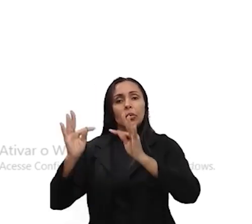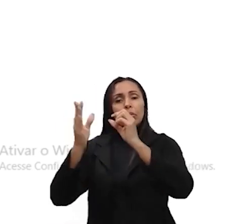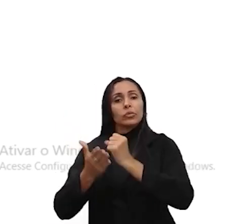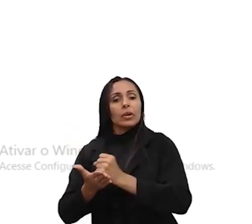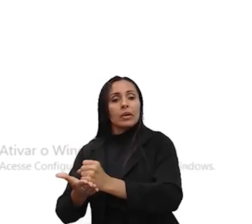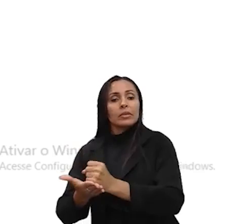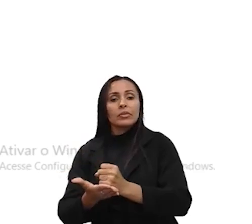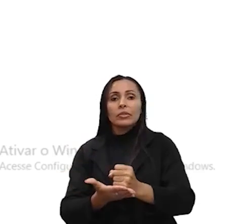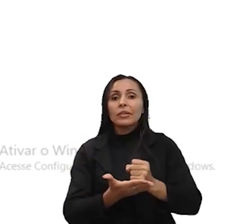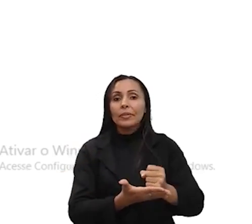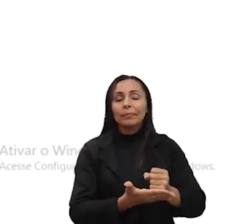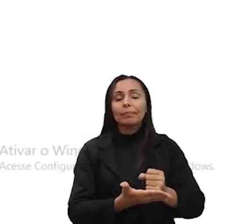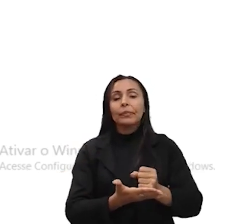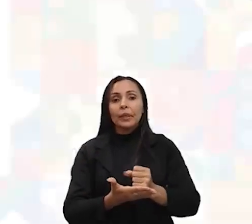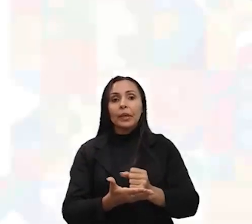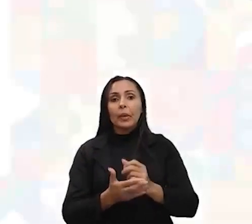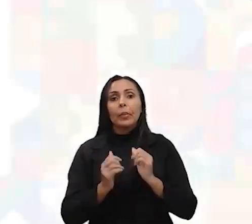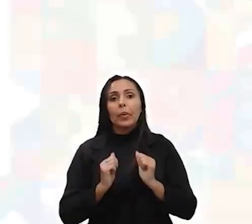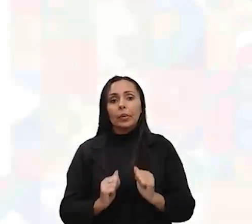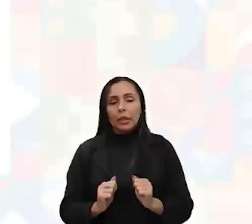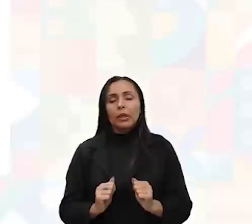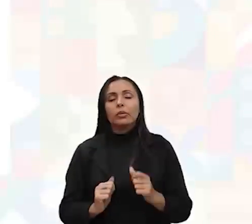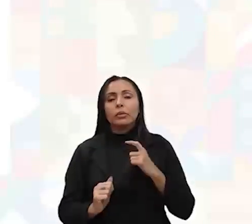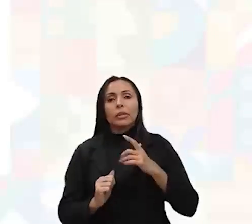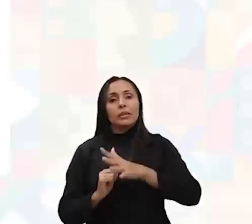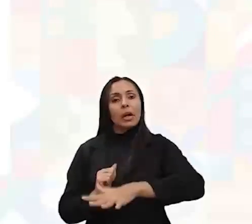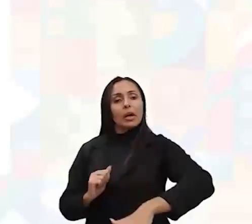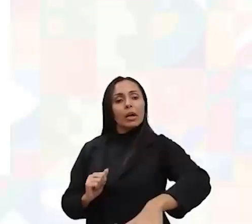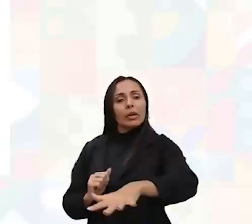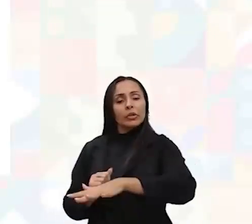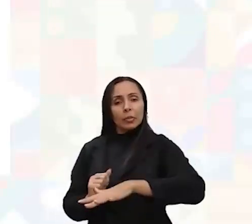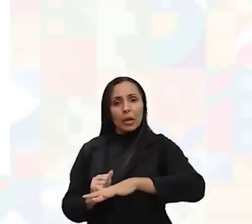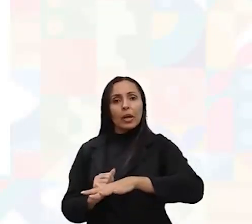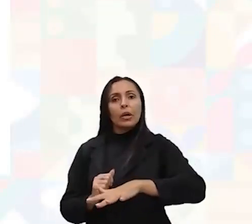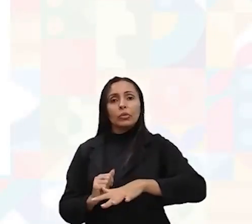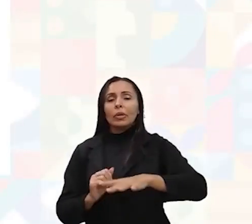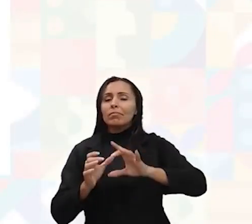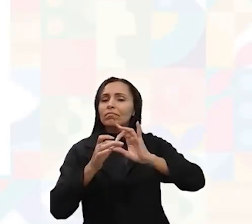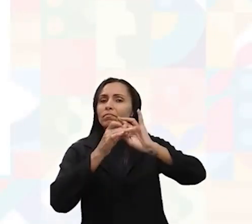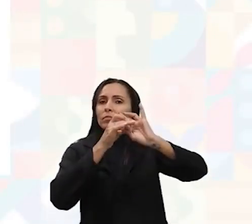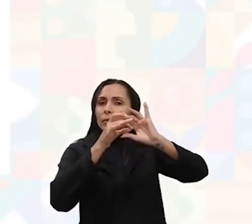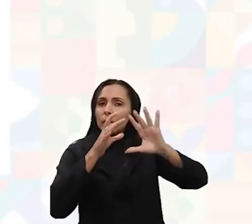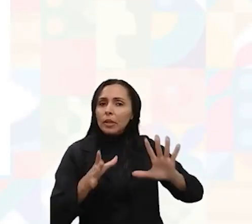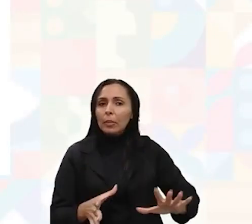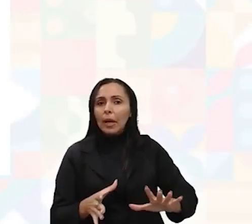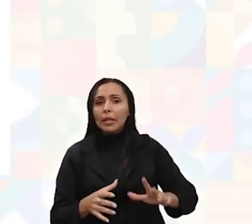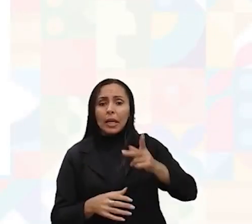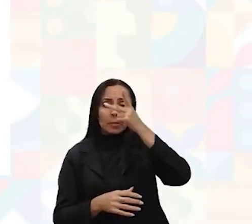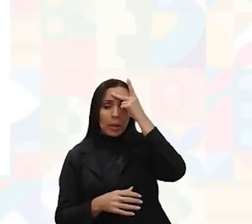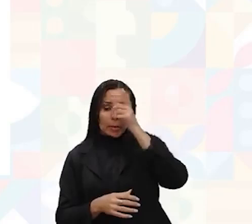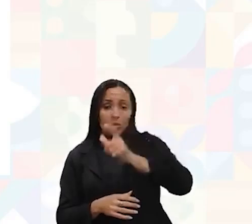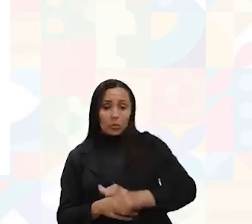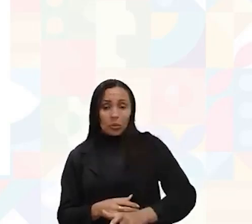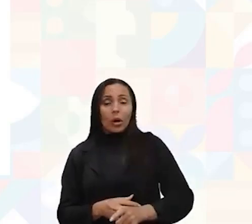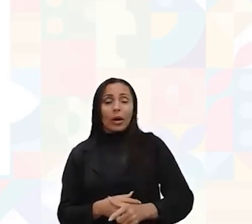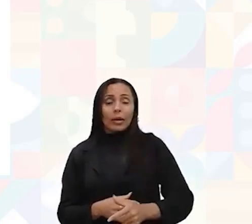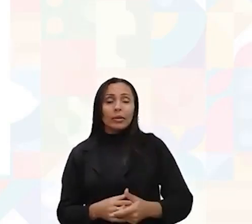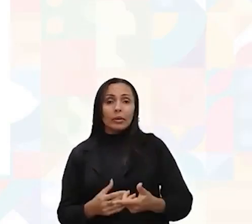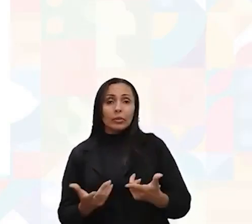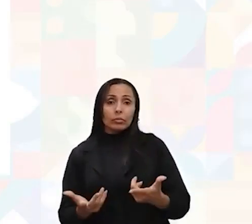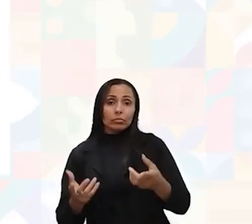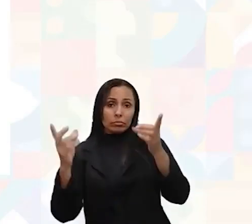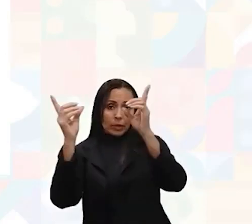assistivas, podendo dar espaço, dar liberdade para a pessoa que tem, né? A pessoa